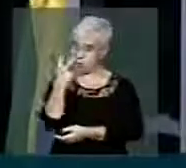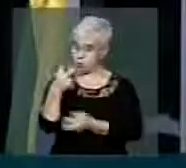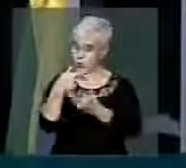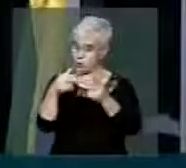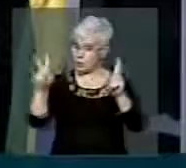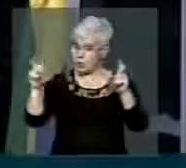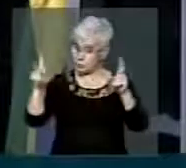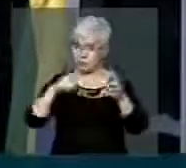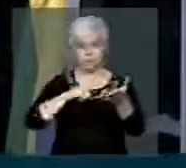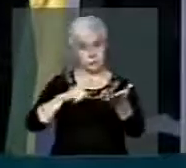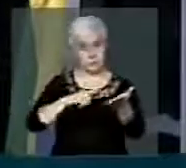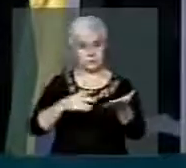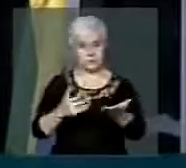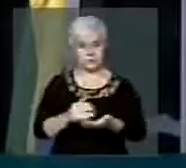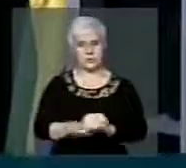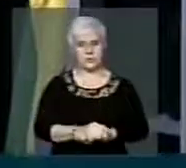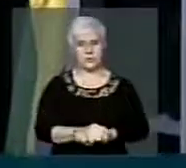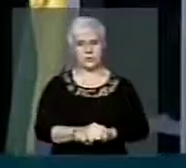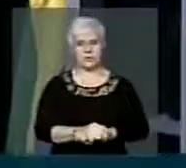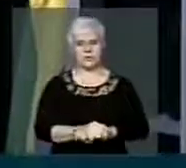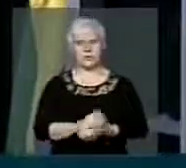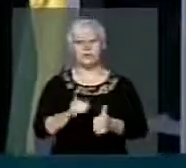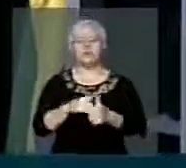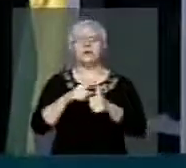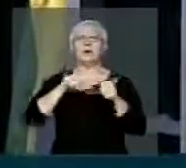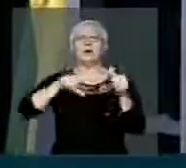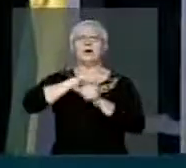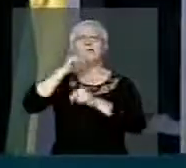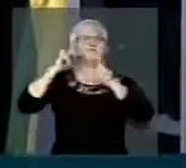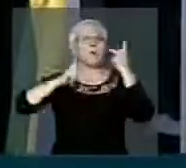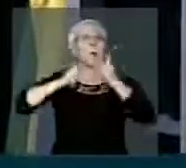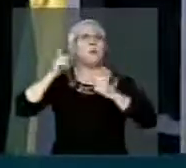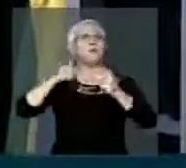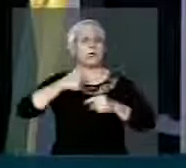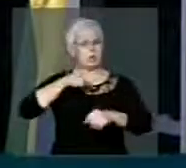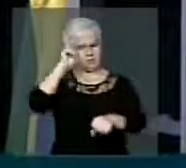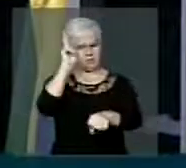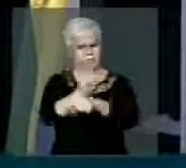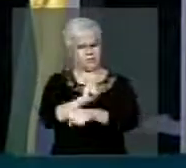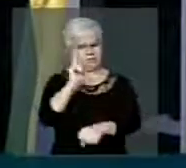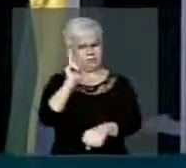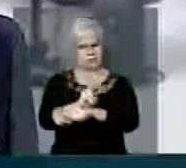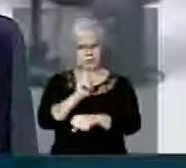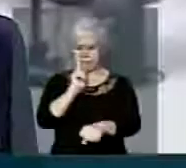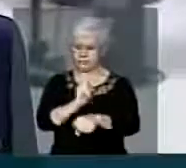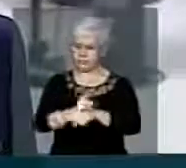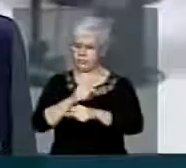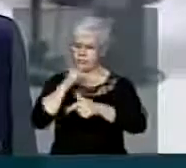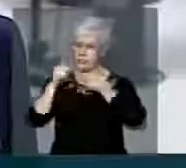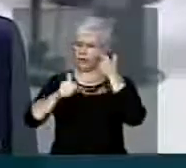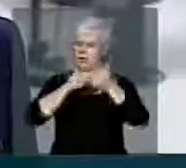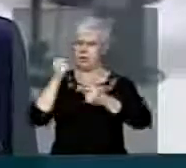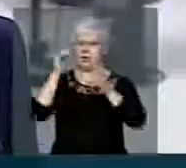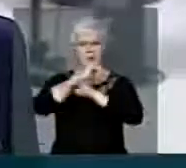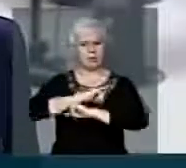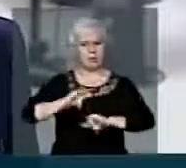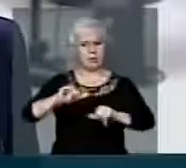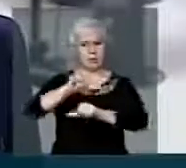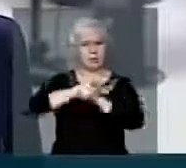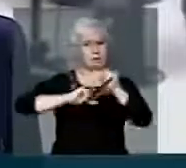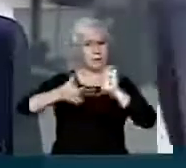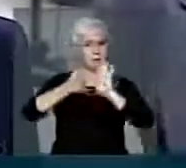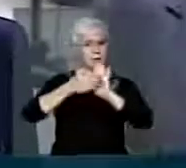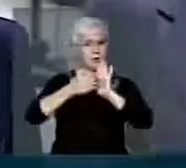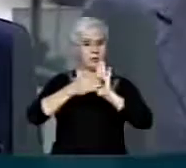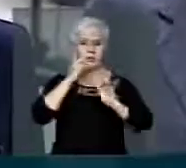traz. Naturalmente virão outros assuntos. A reforma política, eu fui um defensor da reforma proposta pelo